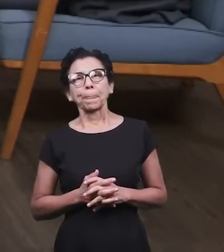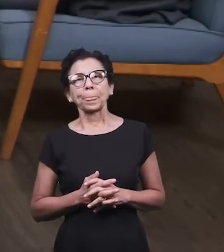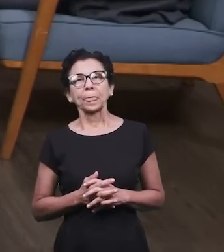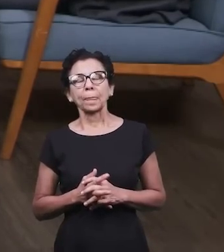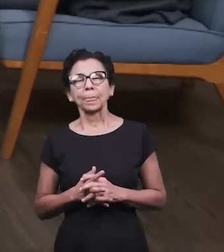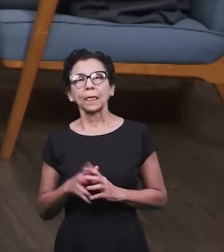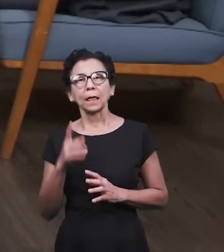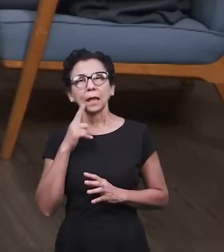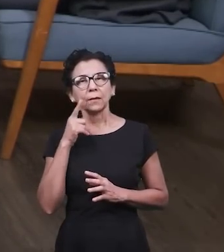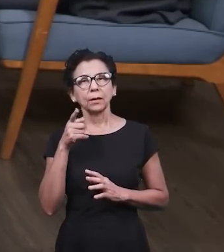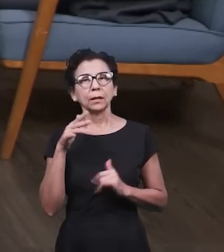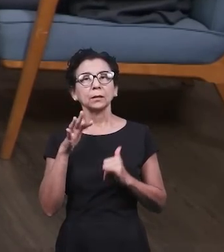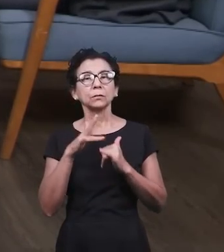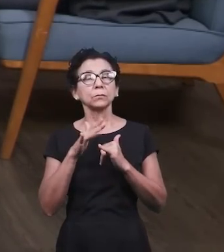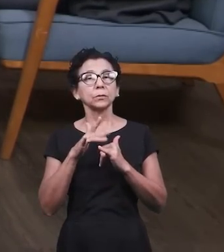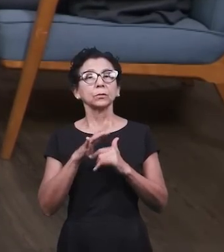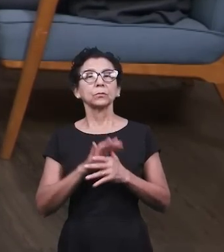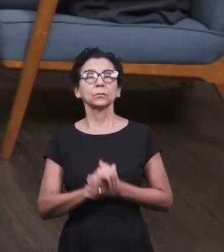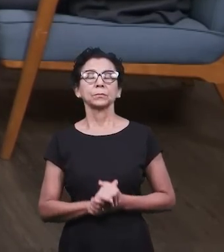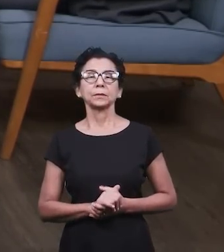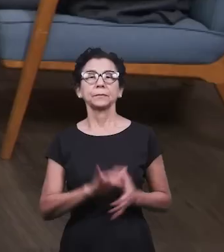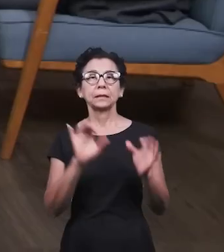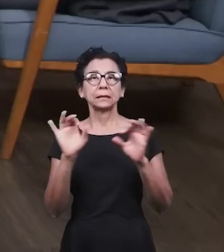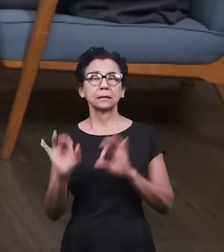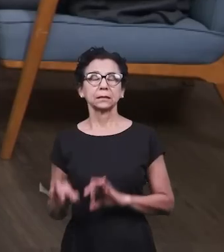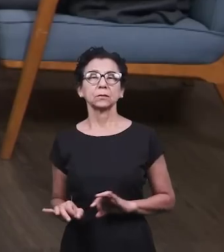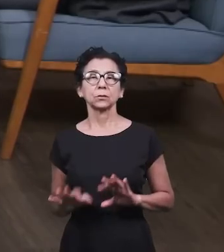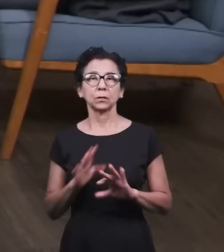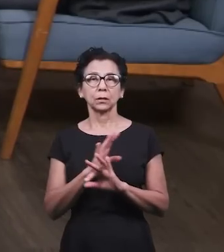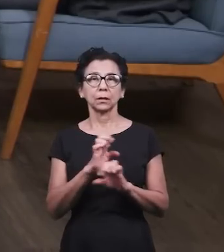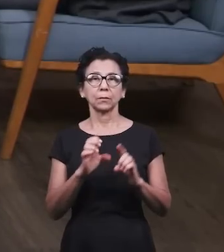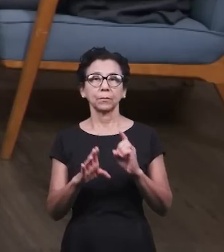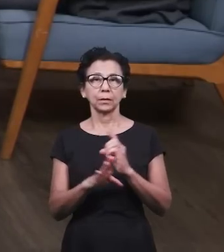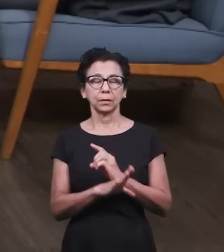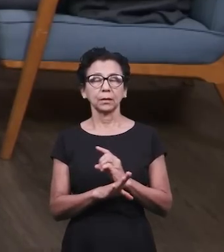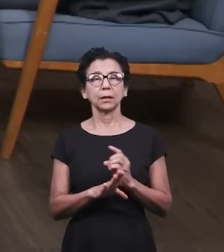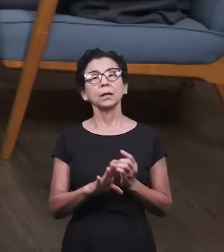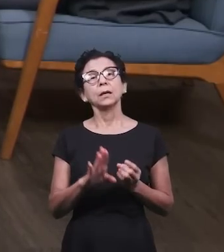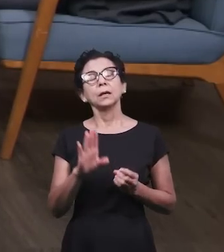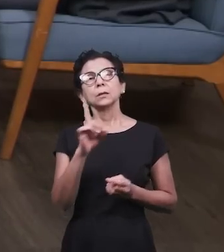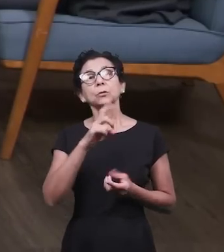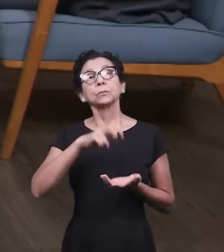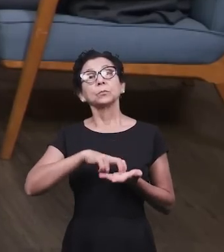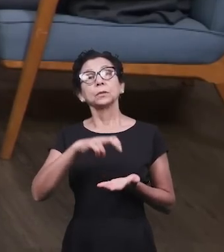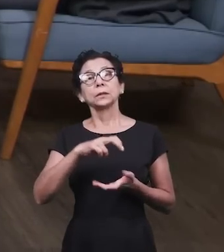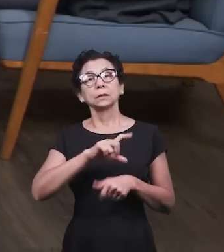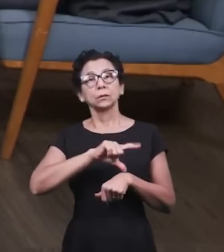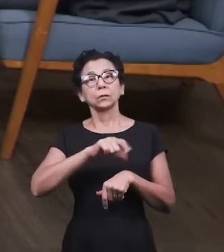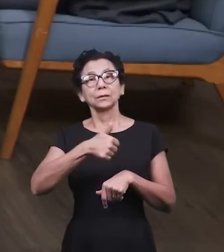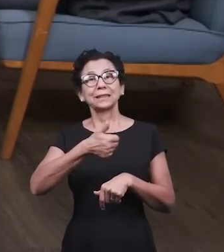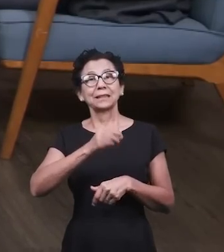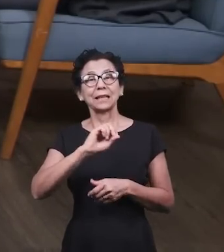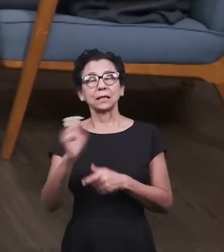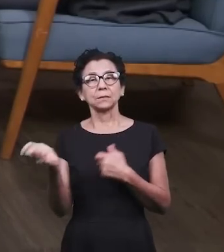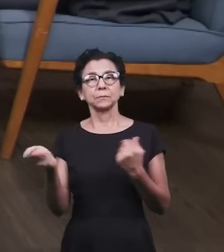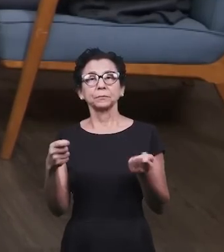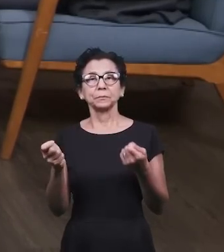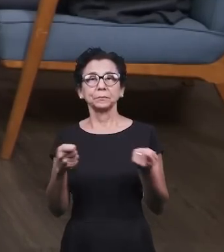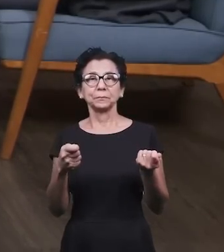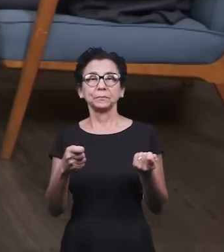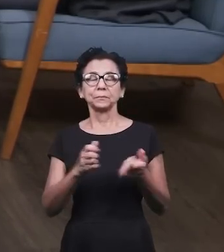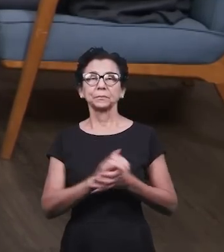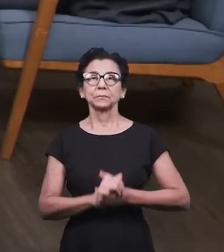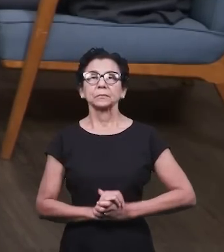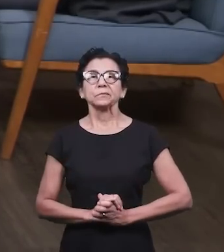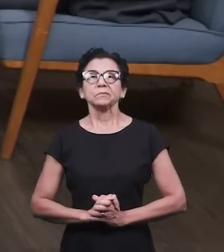do YouTube você assiste. E eu quero convidar você a não perder a nossa EBD. Todos os domingos, às 10 horas da manhã. Esse programa é